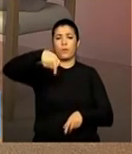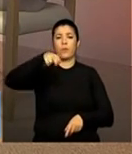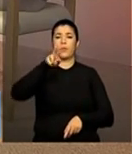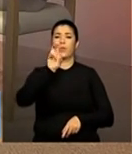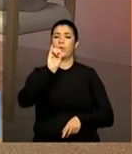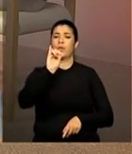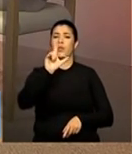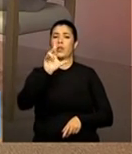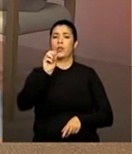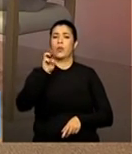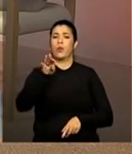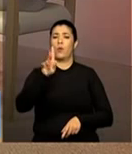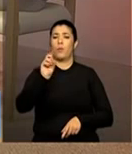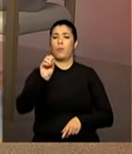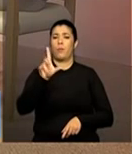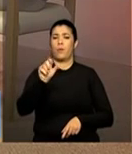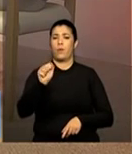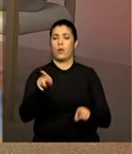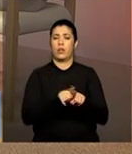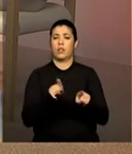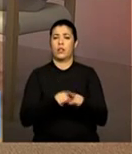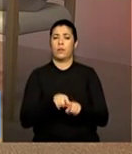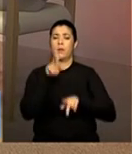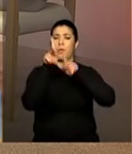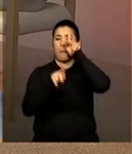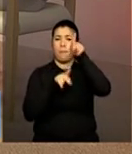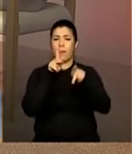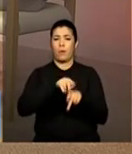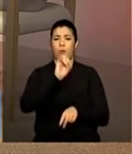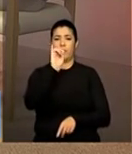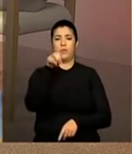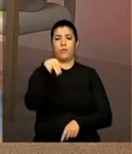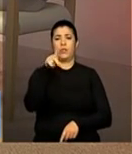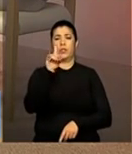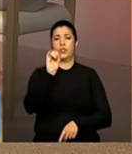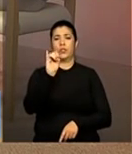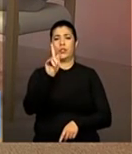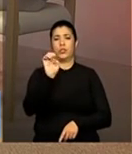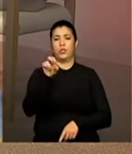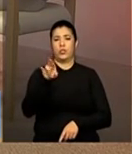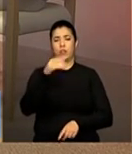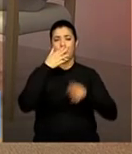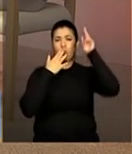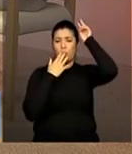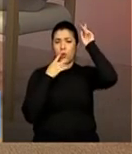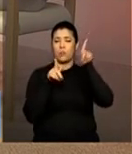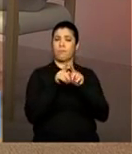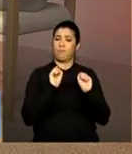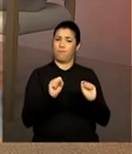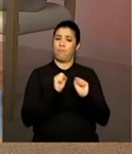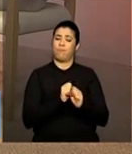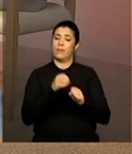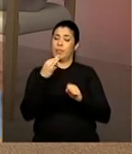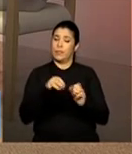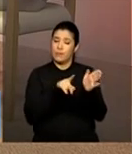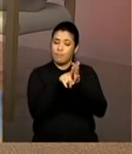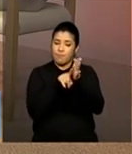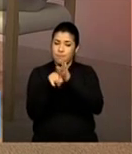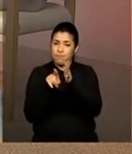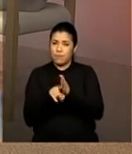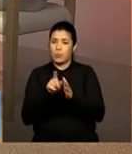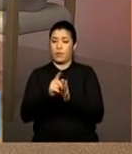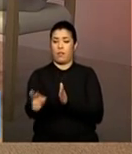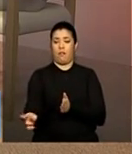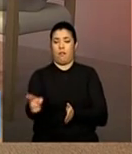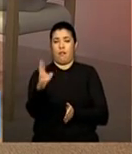São consultorias distintas que o resultado o produto dessa consultoria certamente vai trazer pra gente elementos para